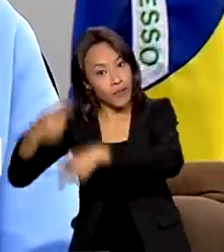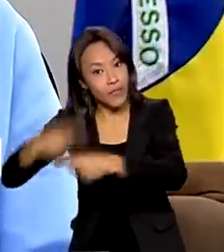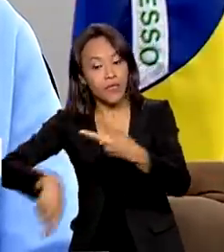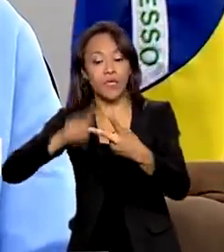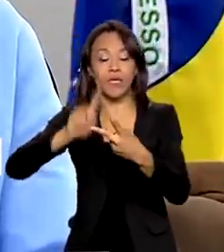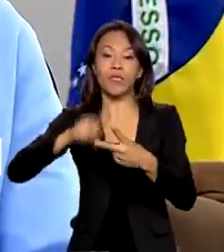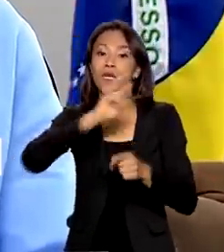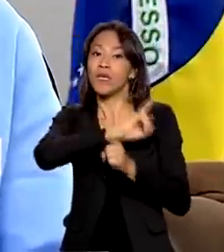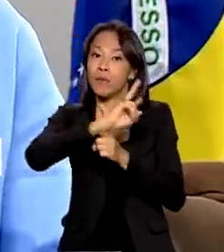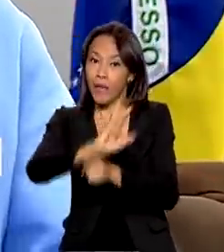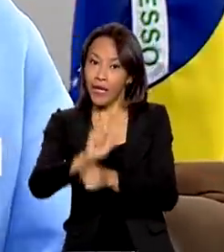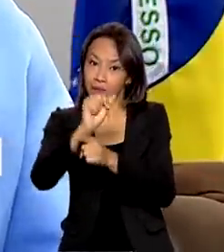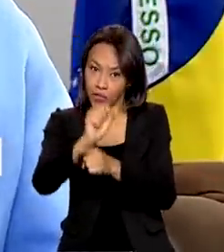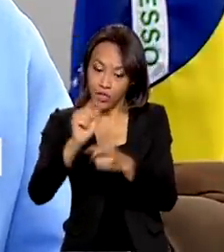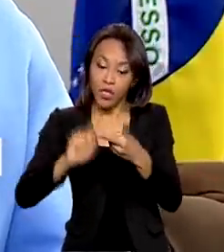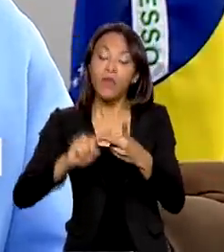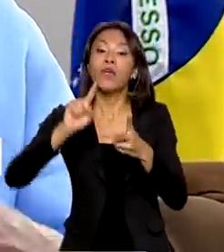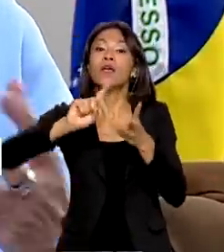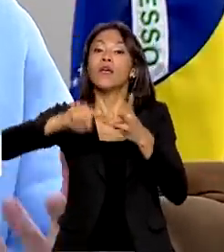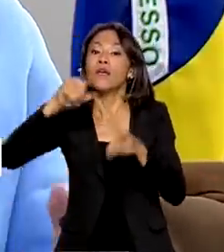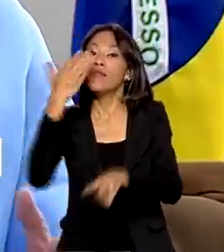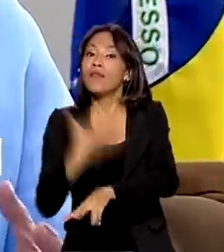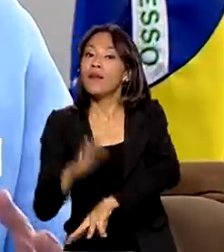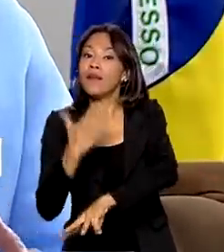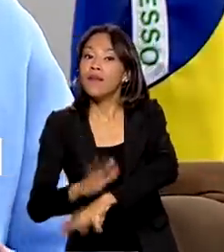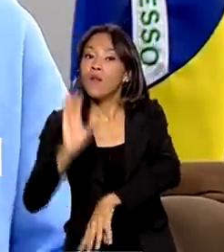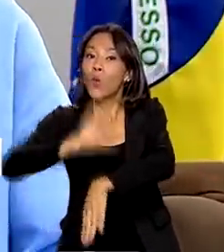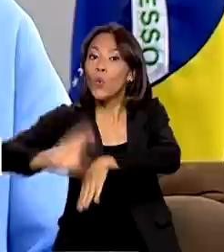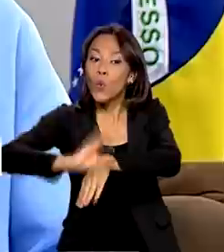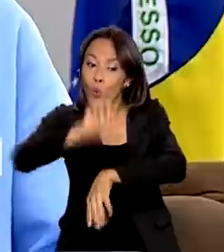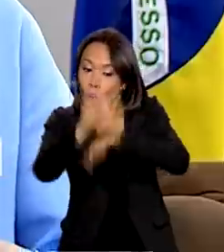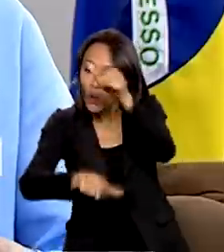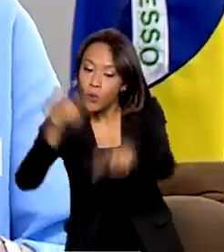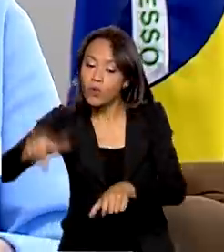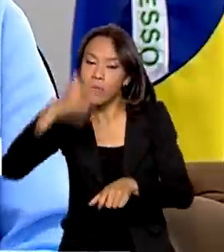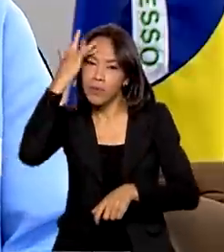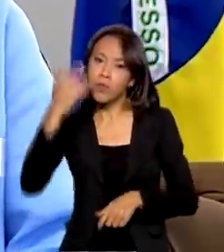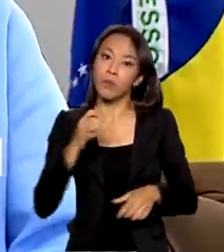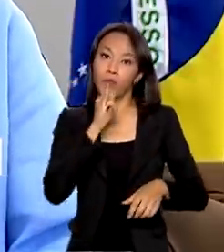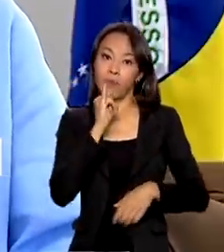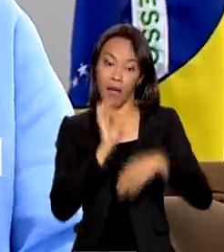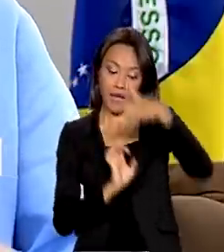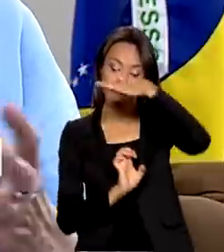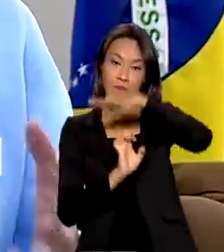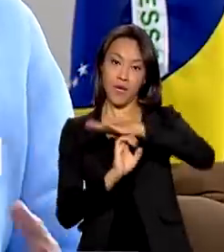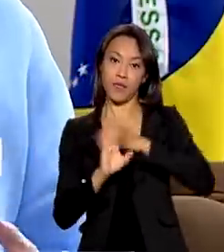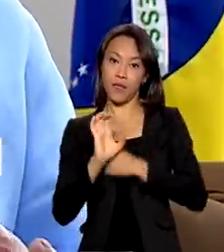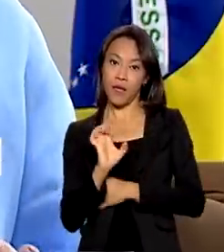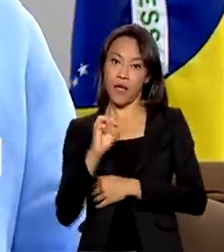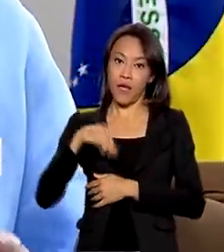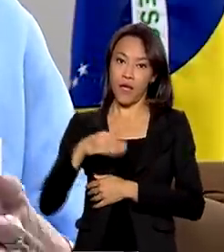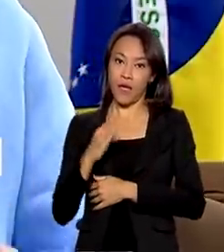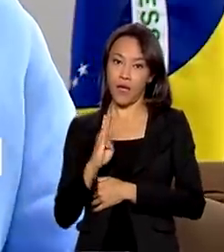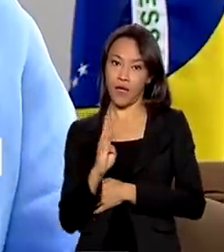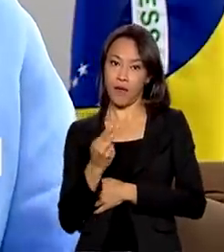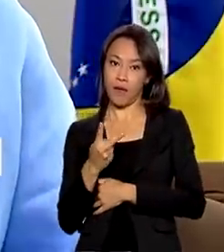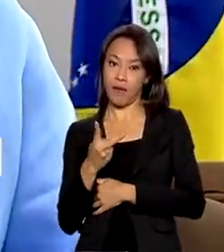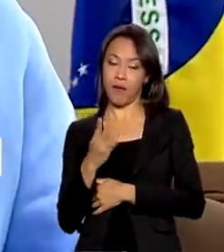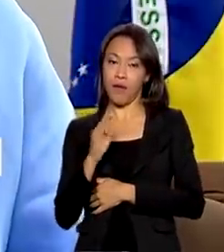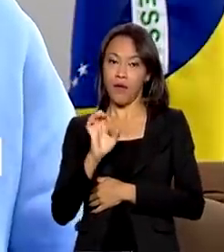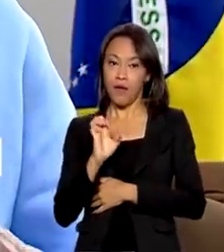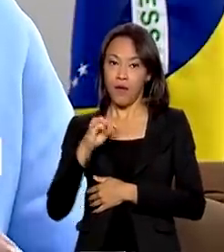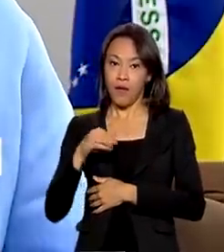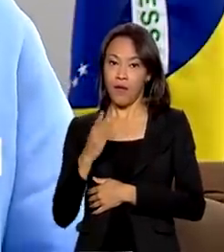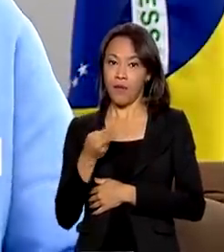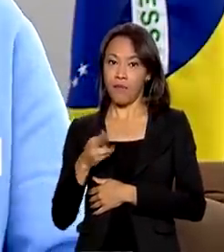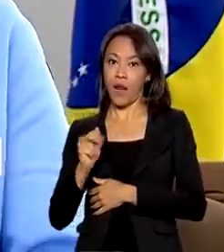muito a capacitação do Agricultor mostrar para ele o que é que nós temos de novo a Embrapa trabalha isso muito bem o Ministério da Agricultura tem